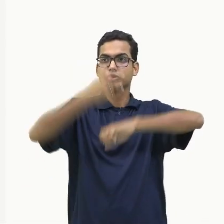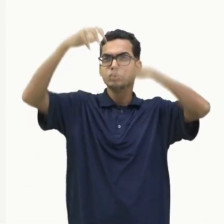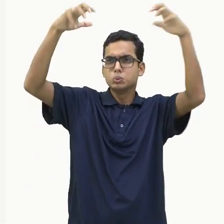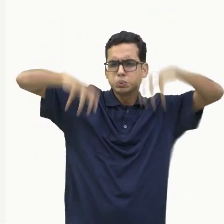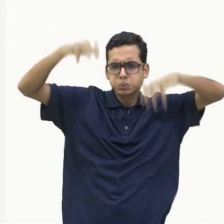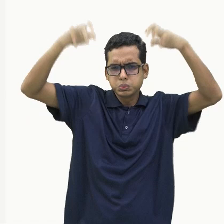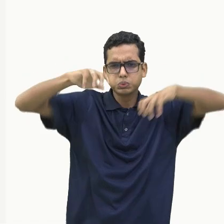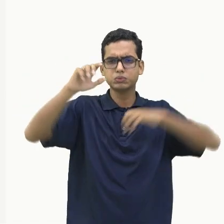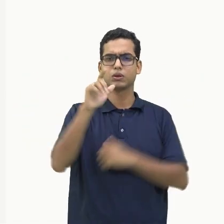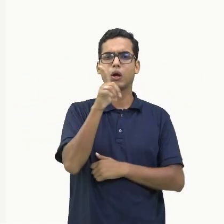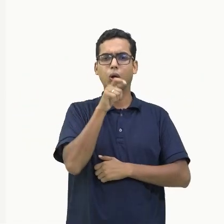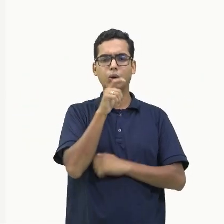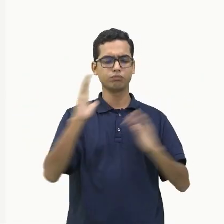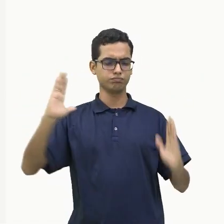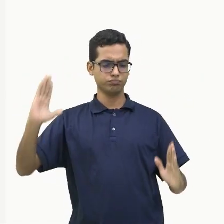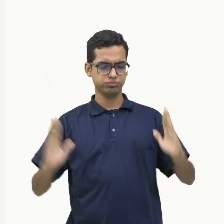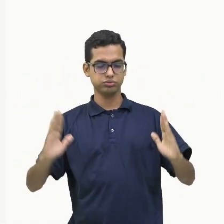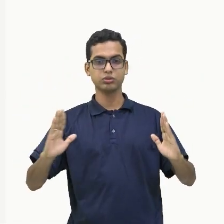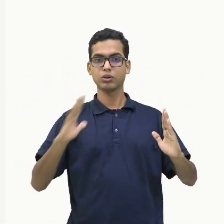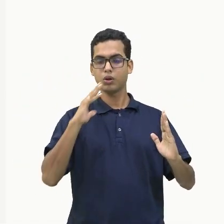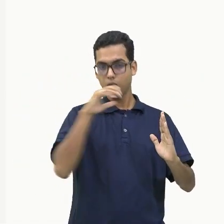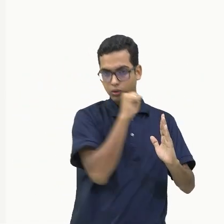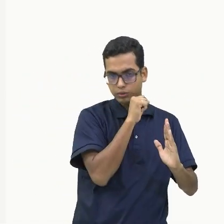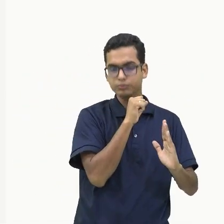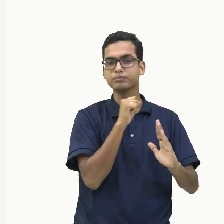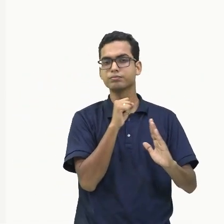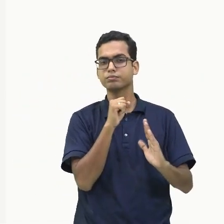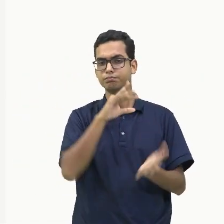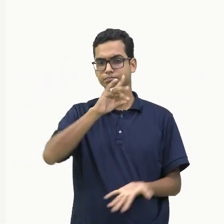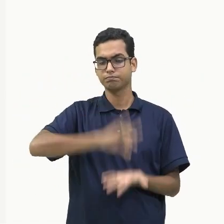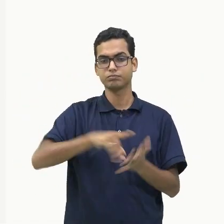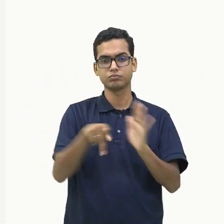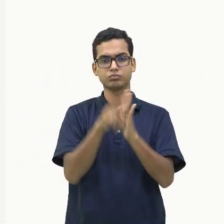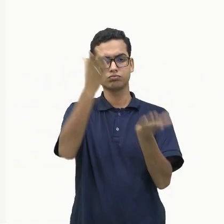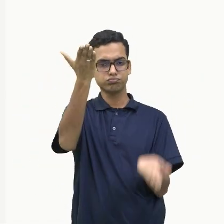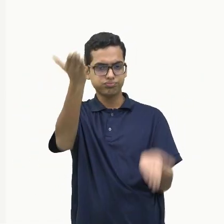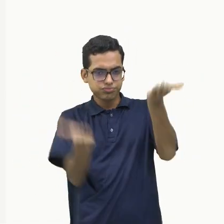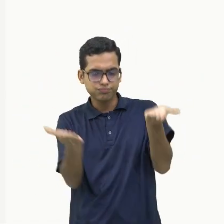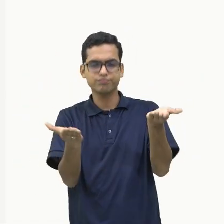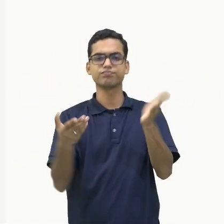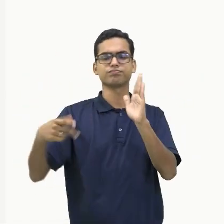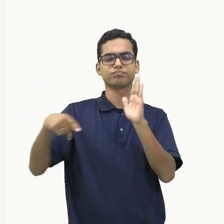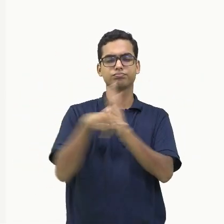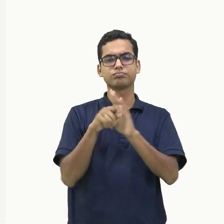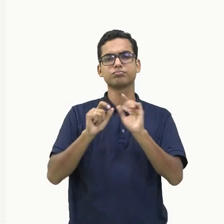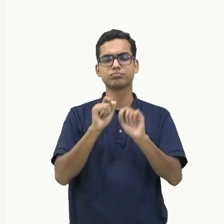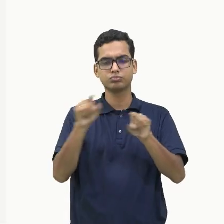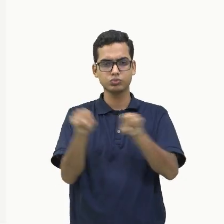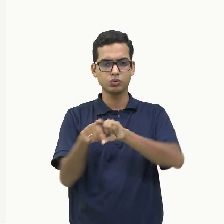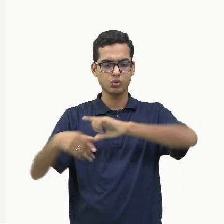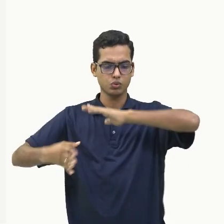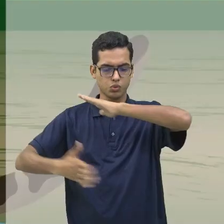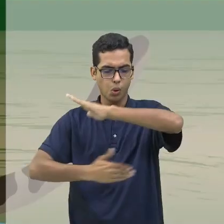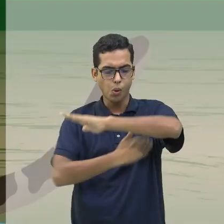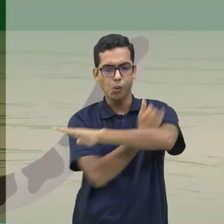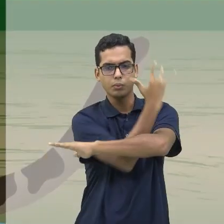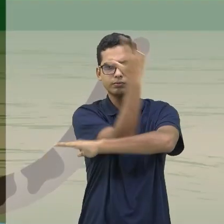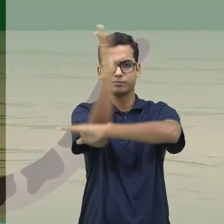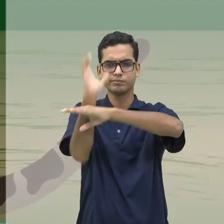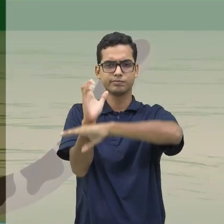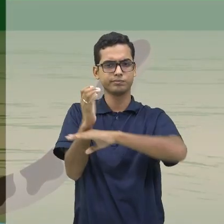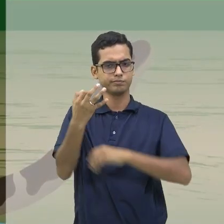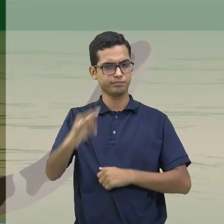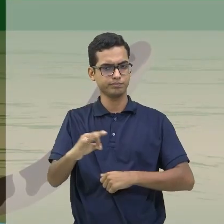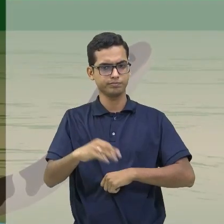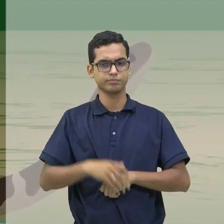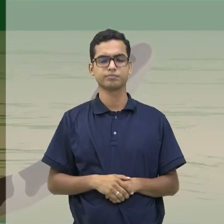é o suficiente, não é o necessário, gerando um desequilíbrio no ecossistema como um todo. Então, agora a